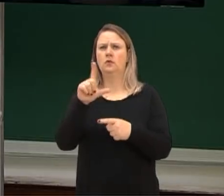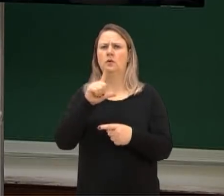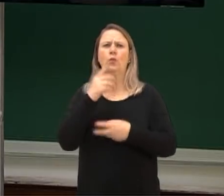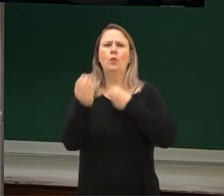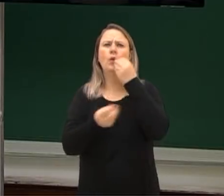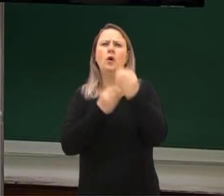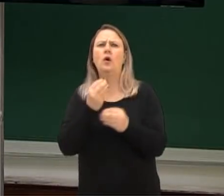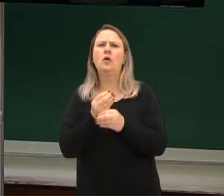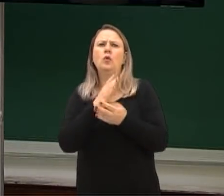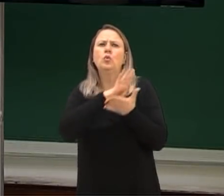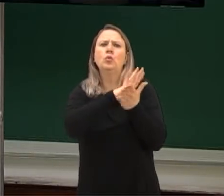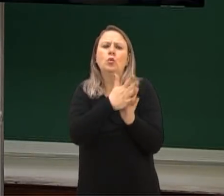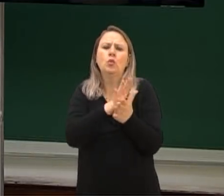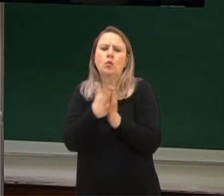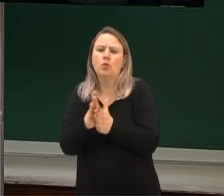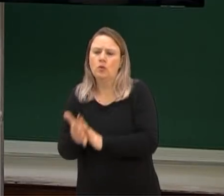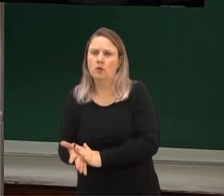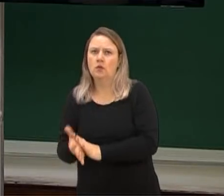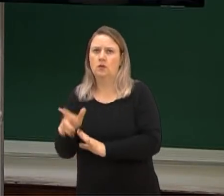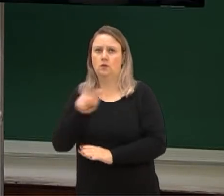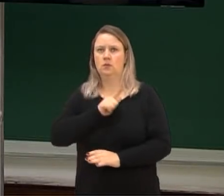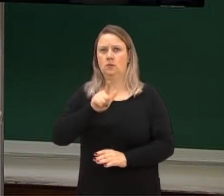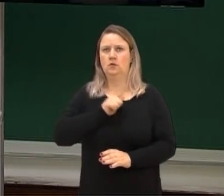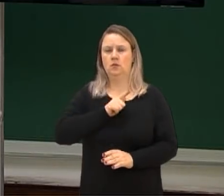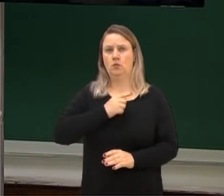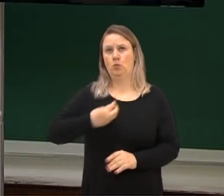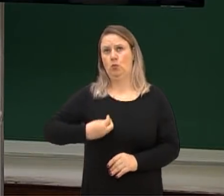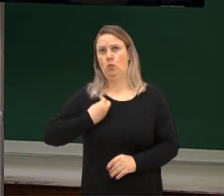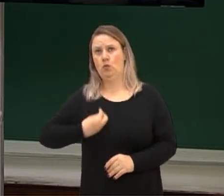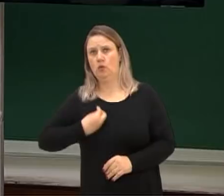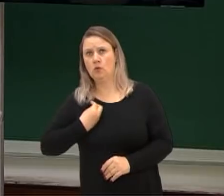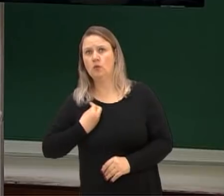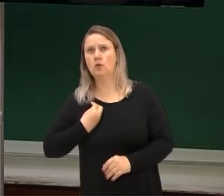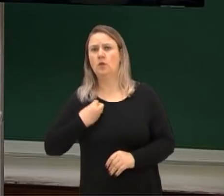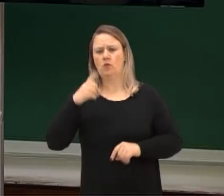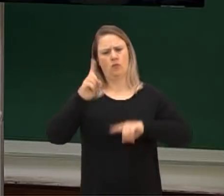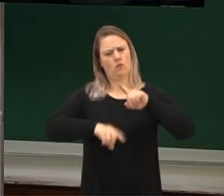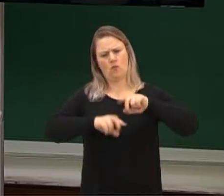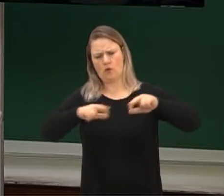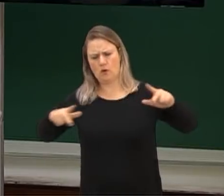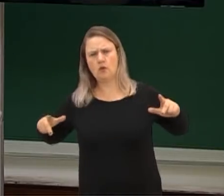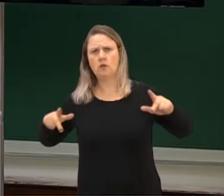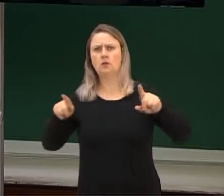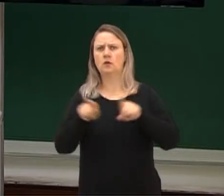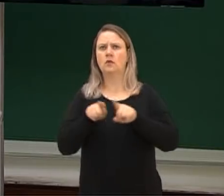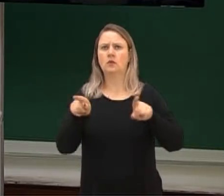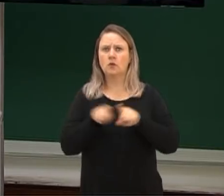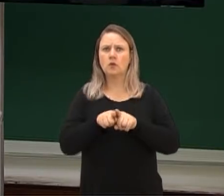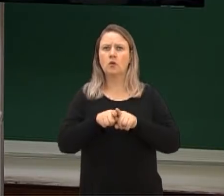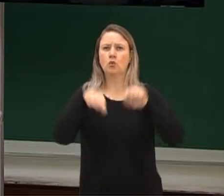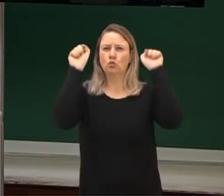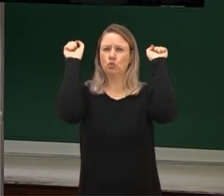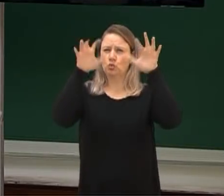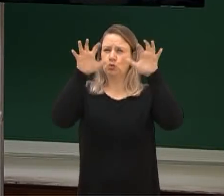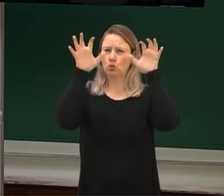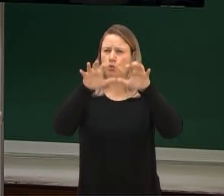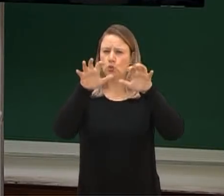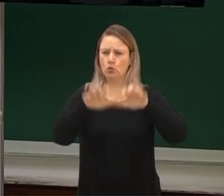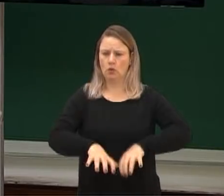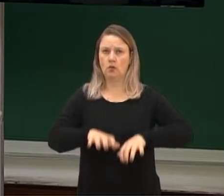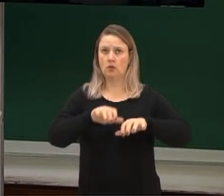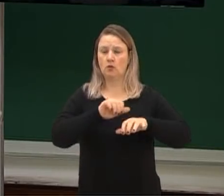dinâmica das erosões, né? Então, a gente tem os seres vivos, o vento, a chuva, e aí causando